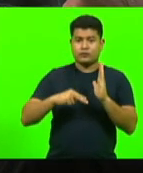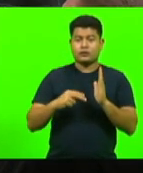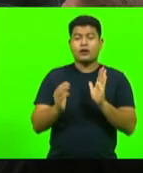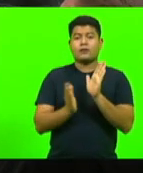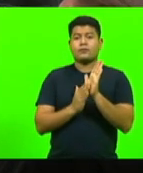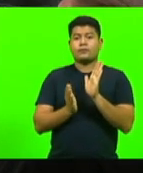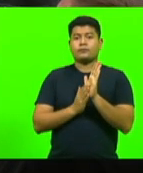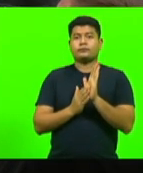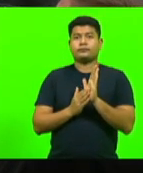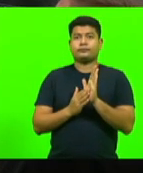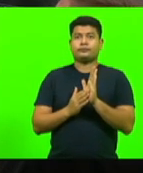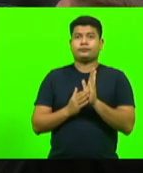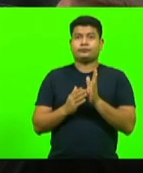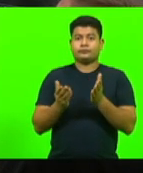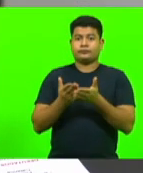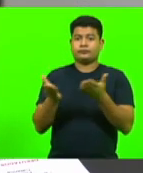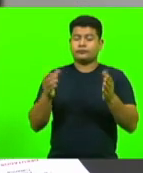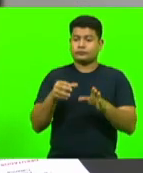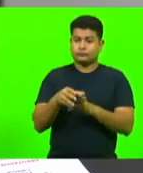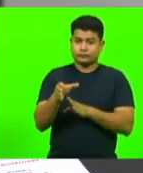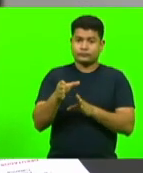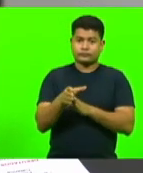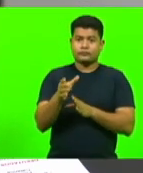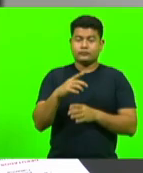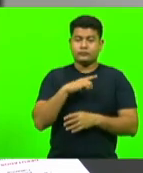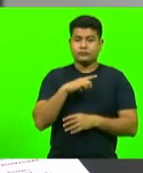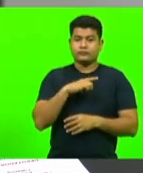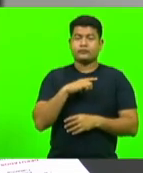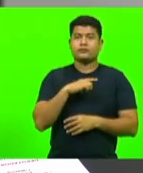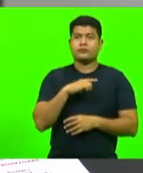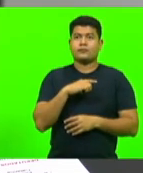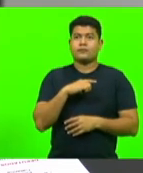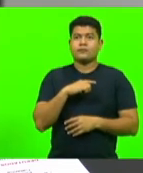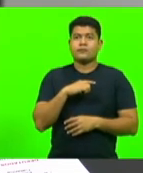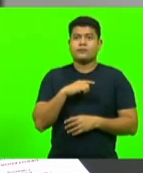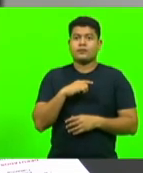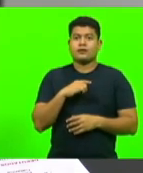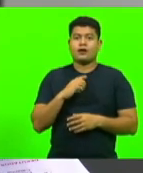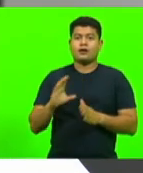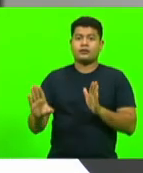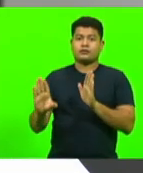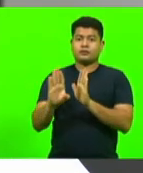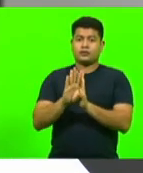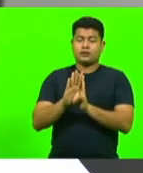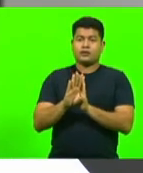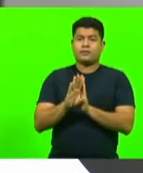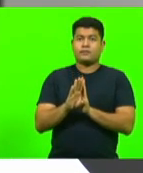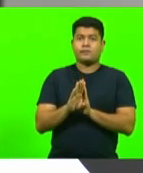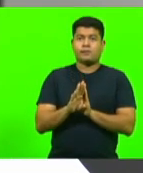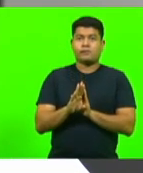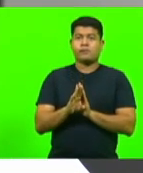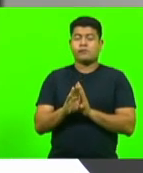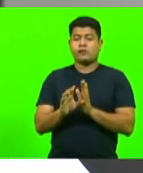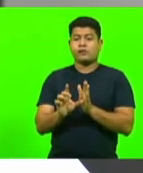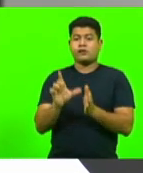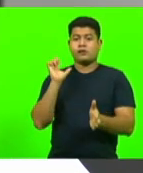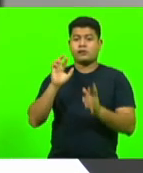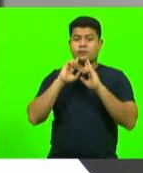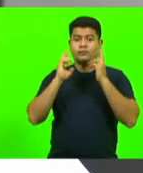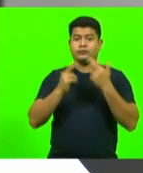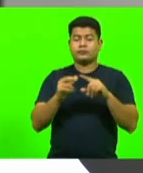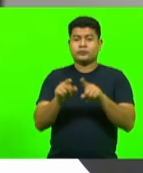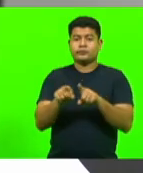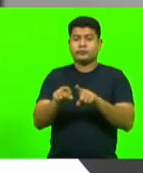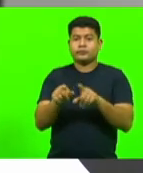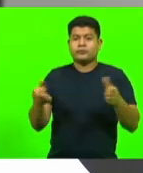propostas que foram no sugeridas né que chegaram anteriormente a a própria audiência e durante as